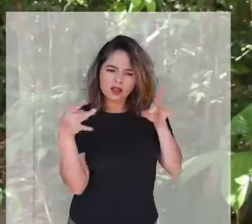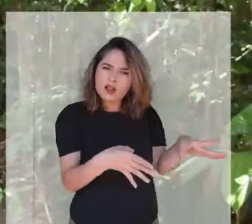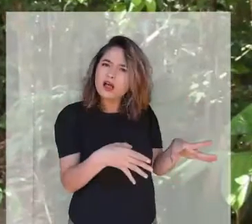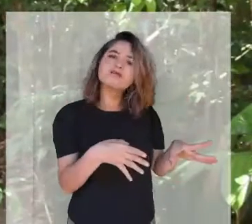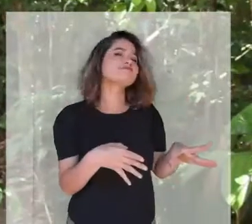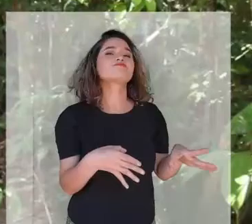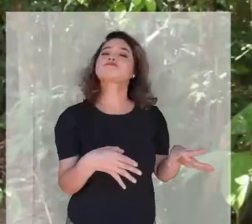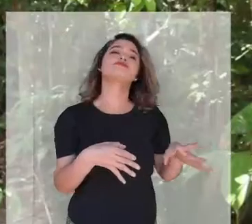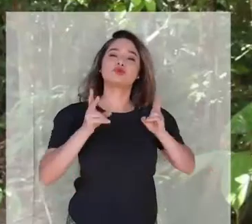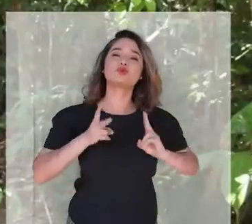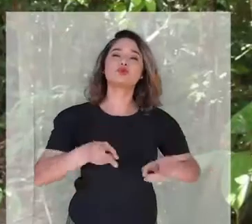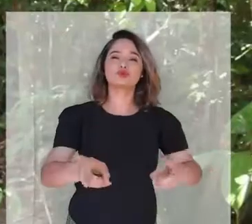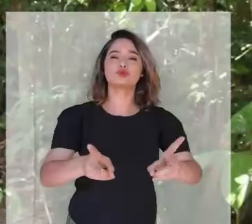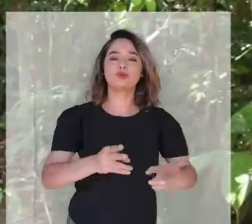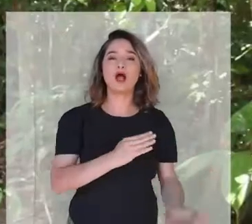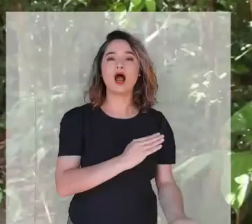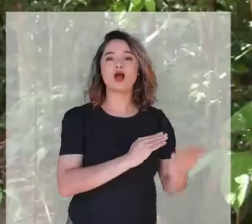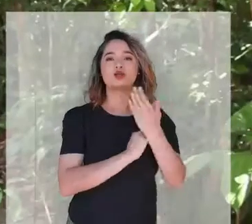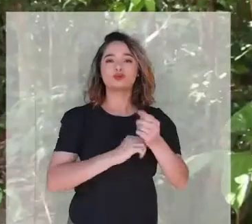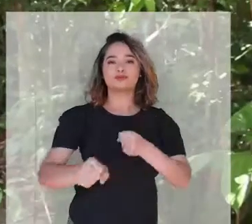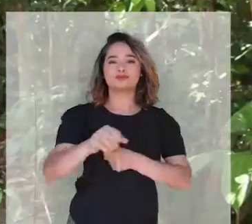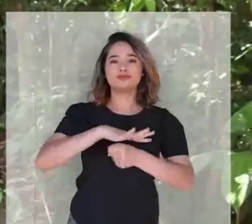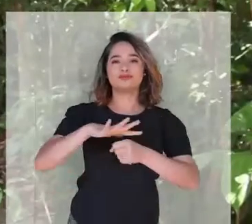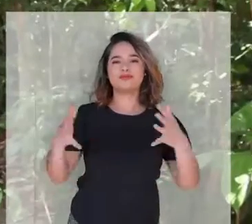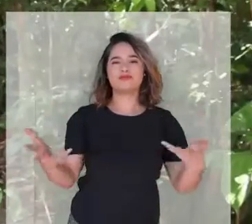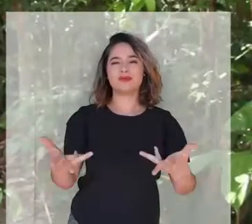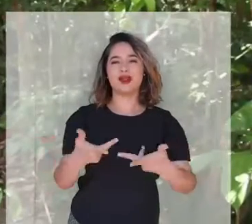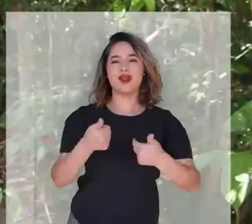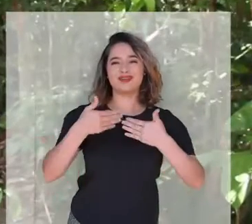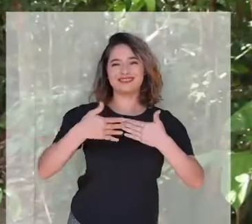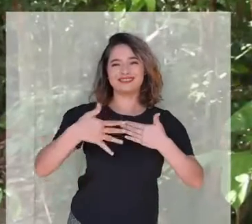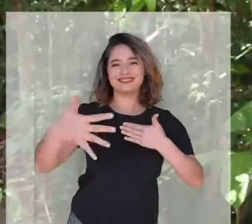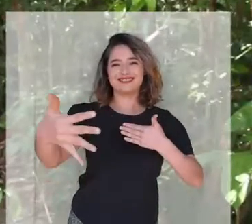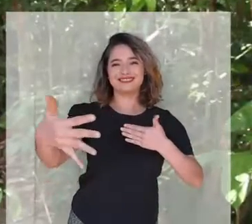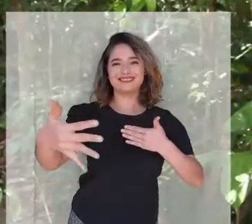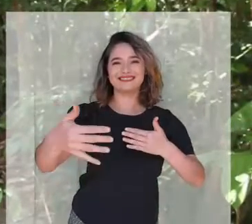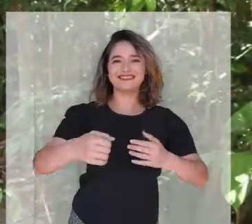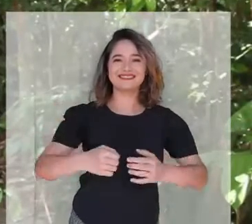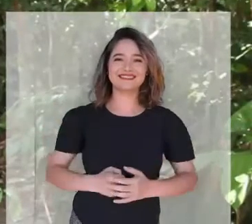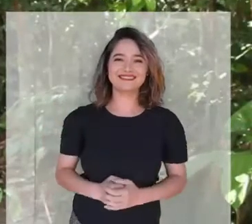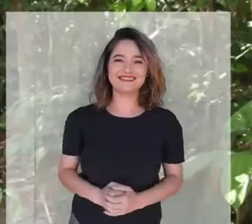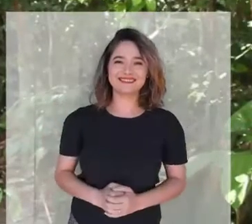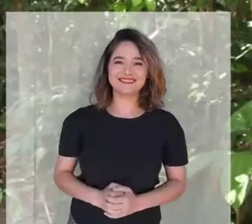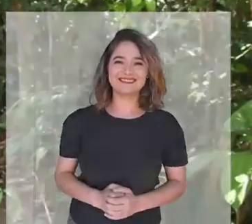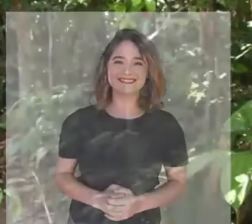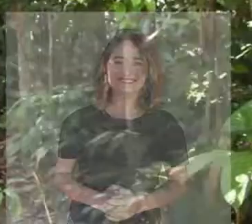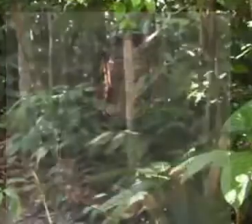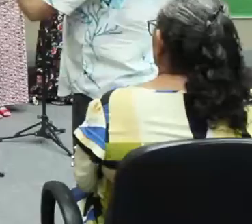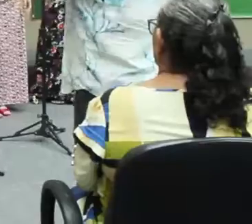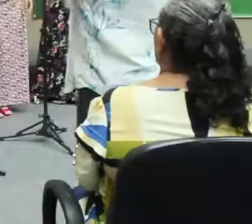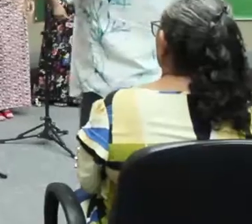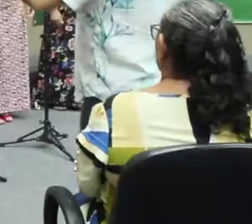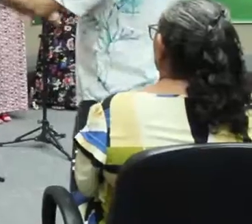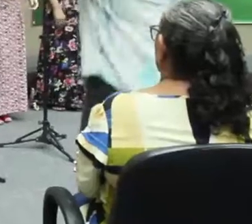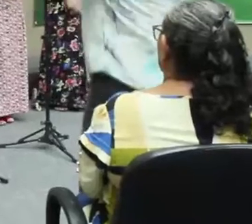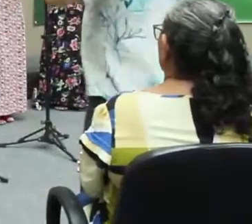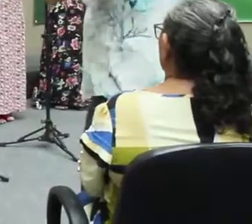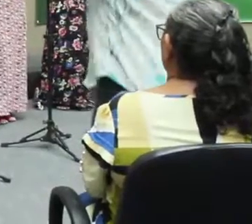as novas possibilidades e caminhos que a extensão universitária vai ter de agora em diante.